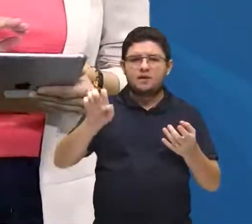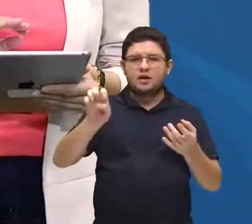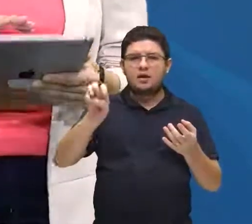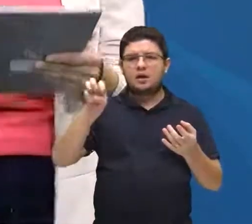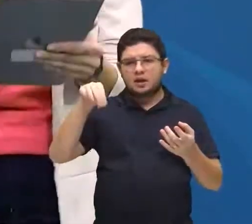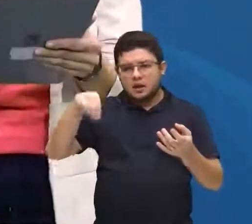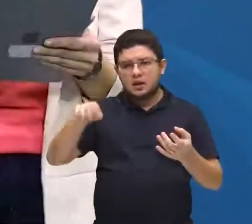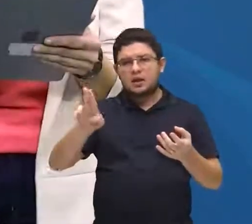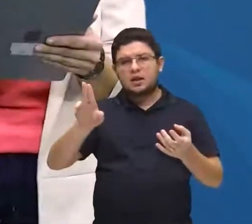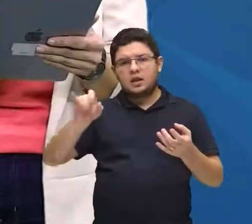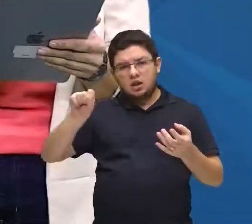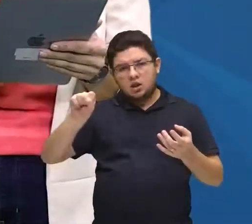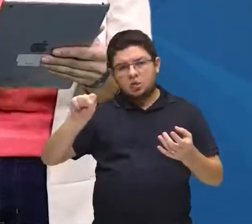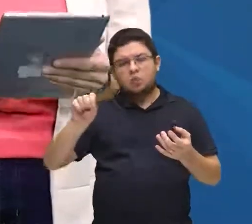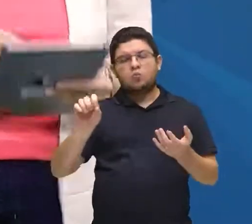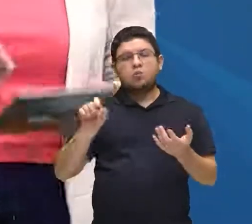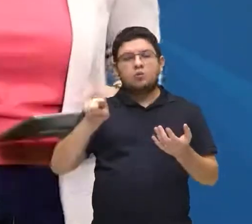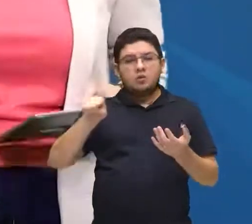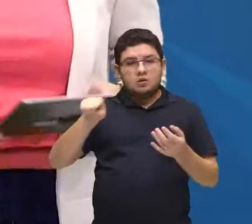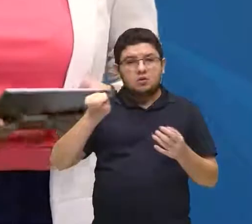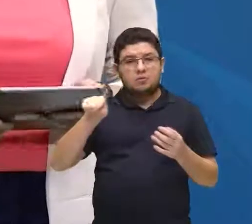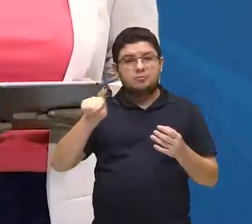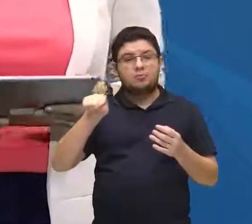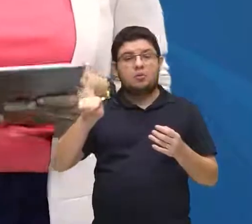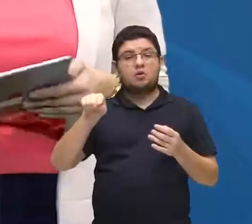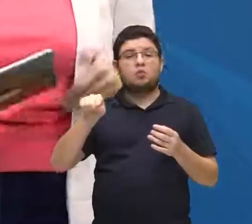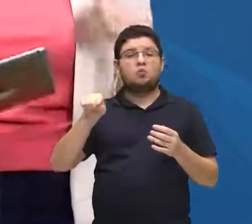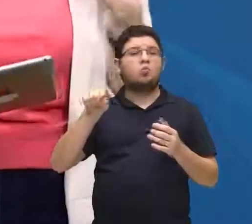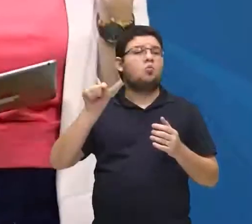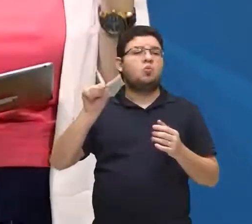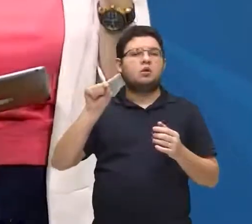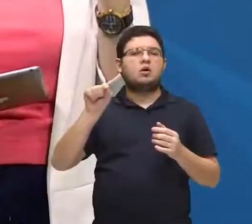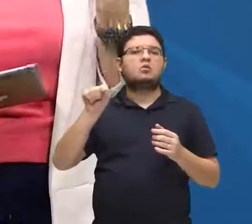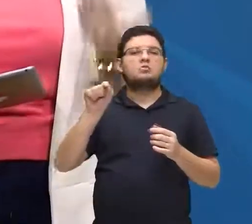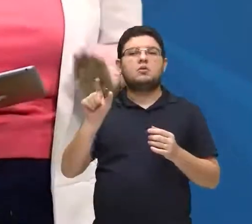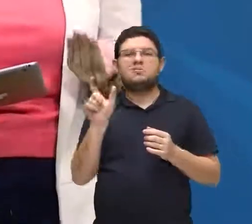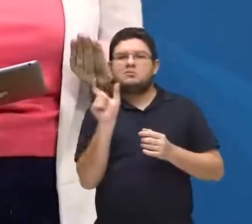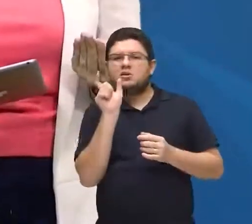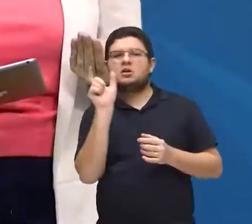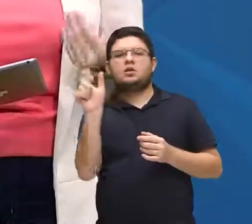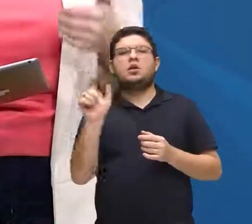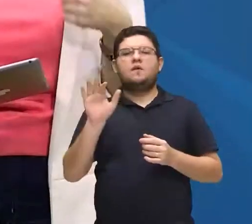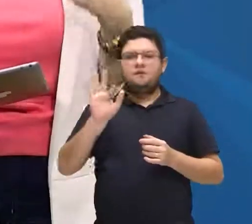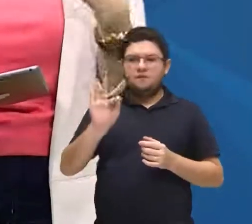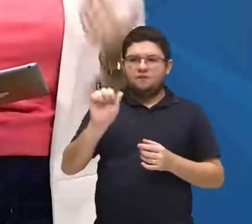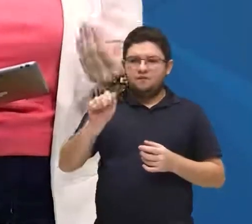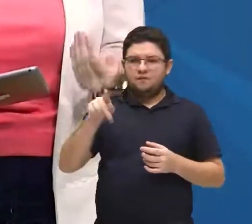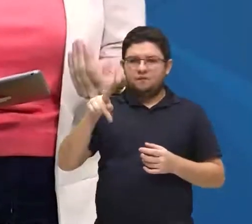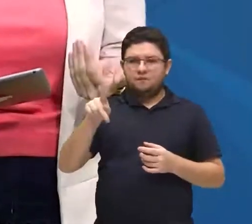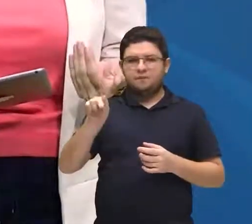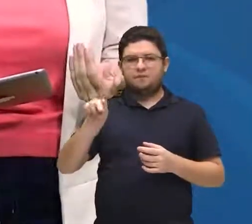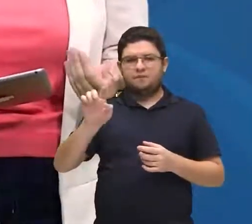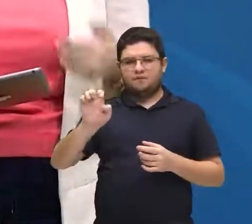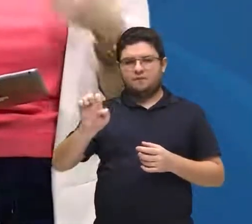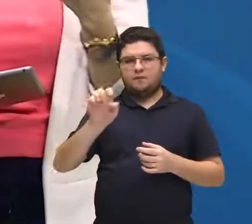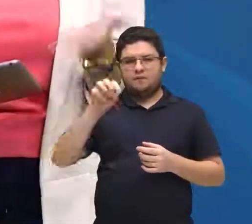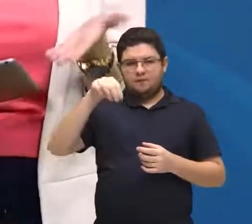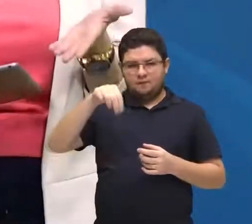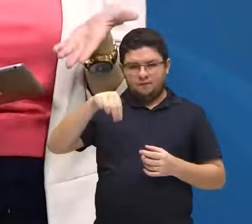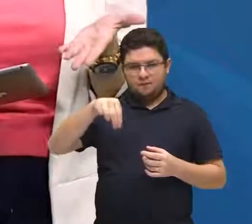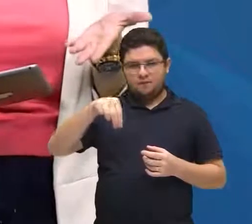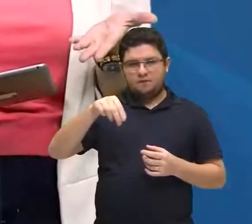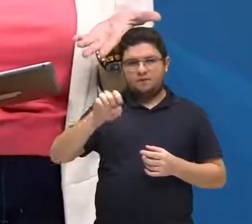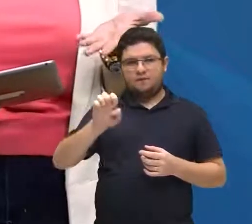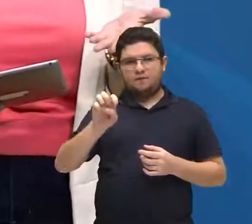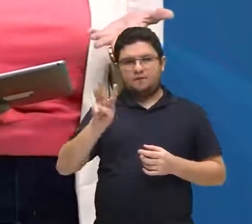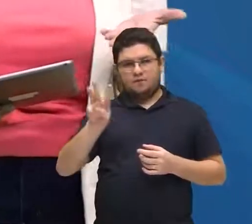e o termo, né, do fake news, ele é importante justamente para a gente reconhecer que nem tudo que a gente recebe, tanto